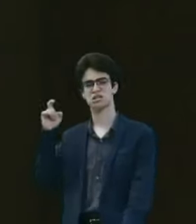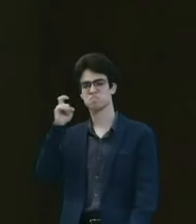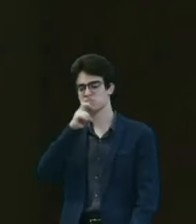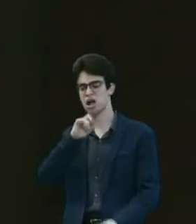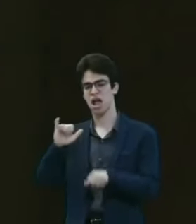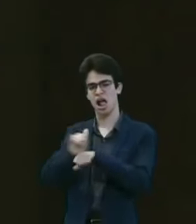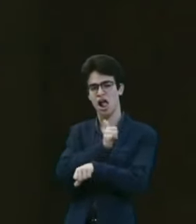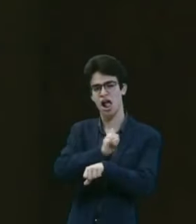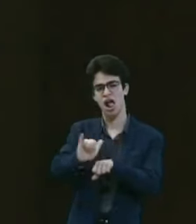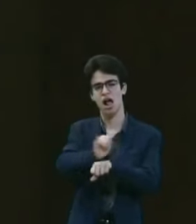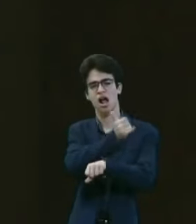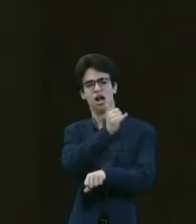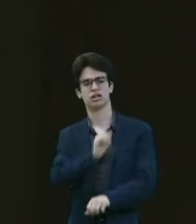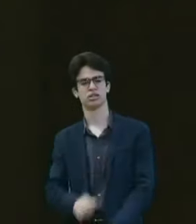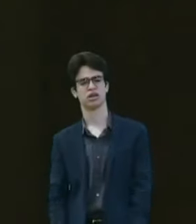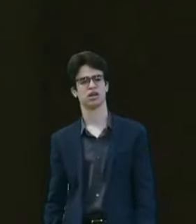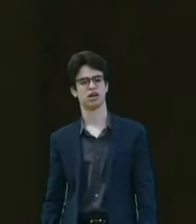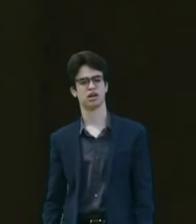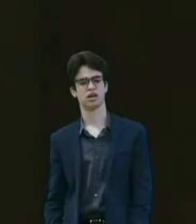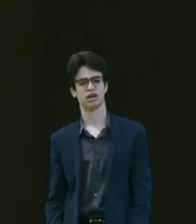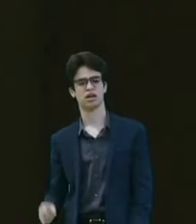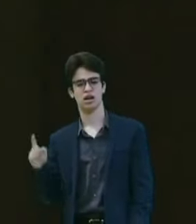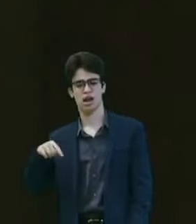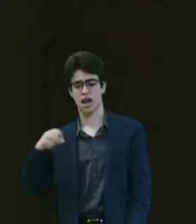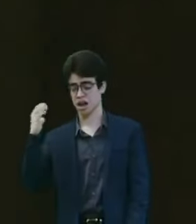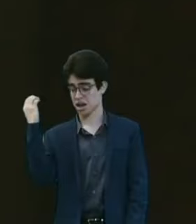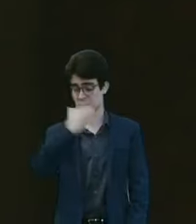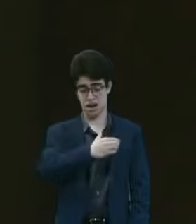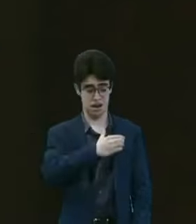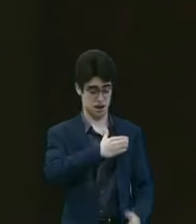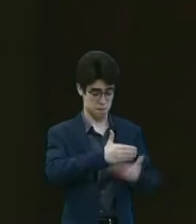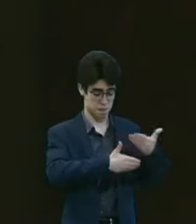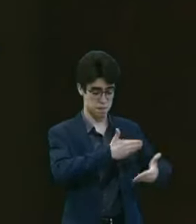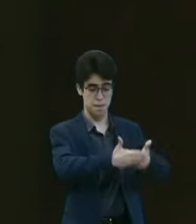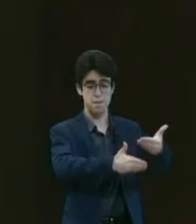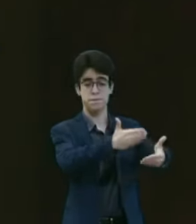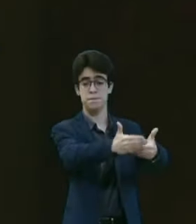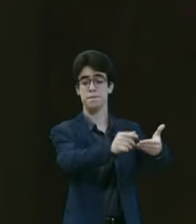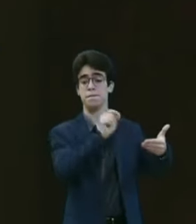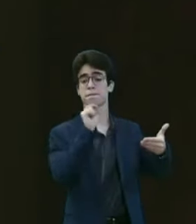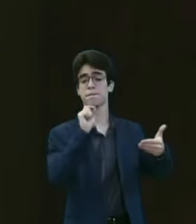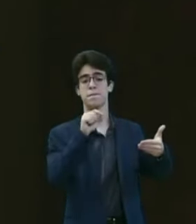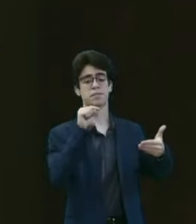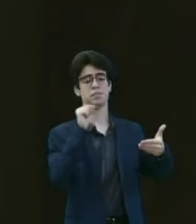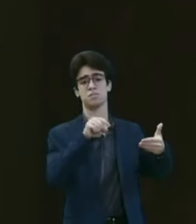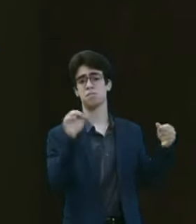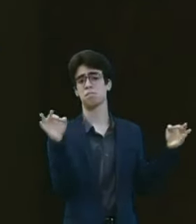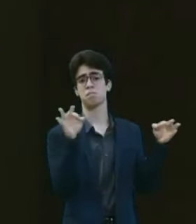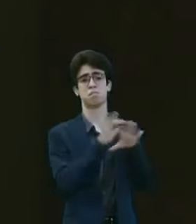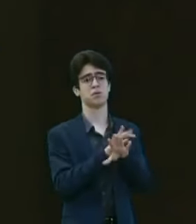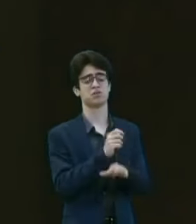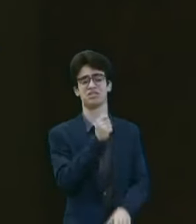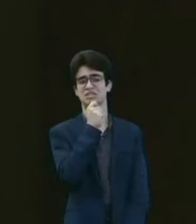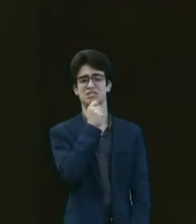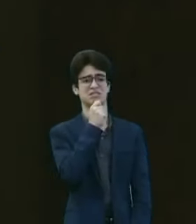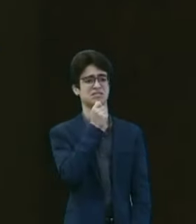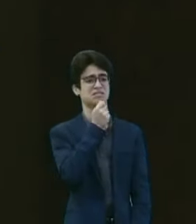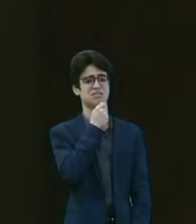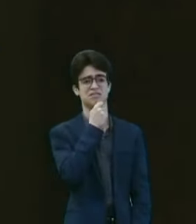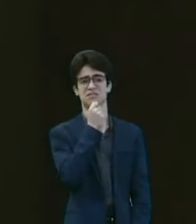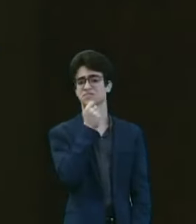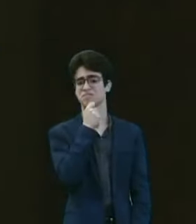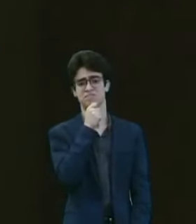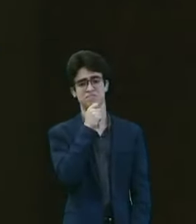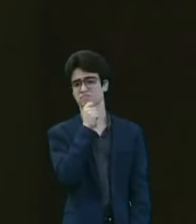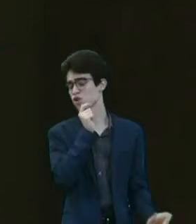engana. A descendência de Caim não estava pronta para lidar com